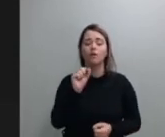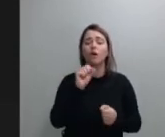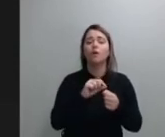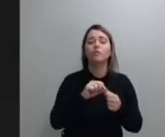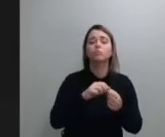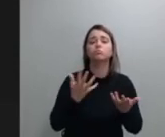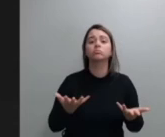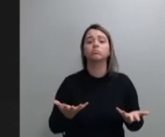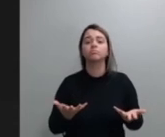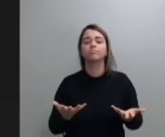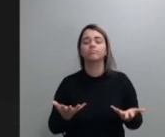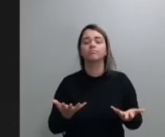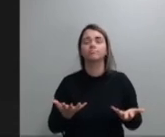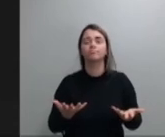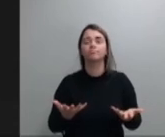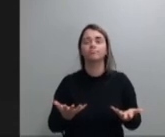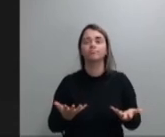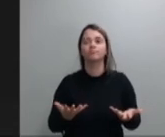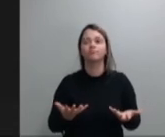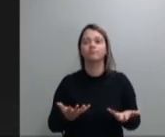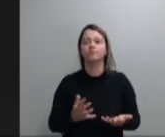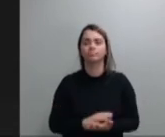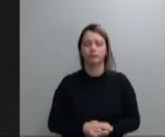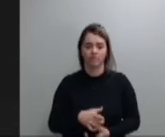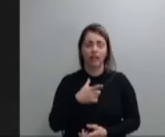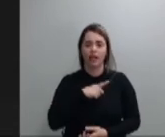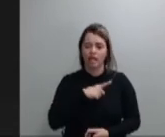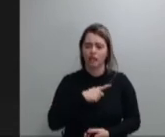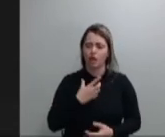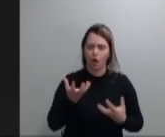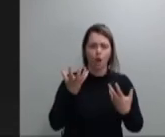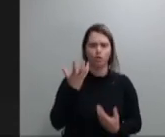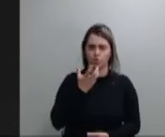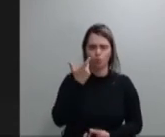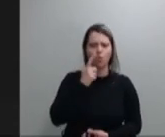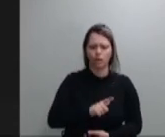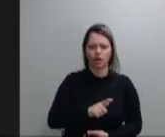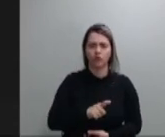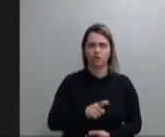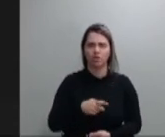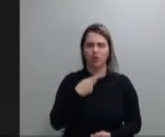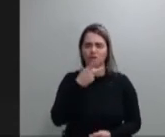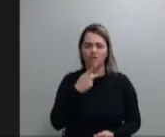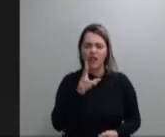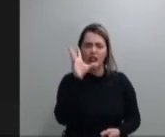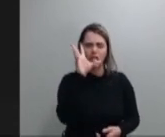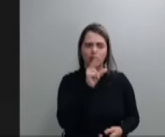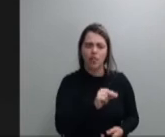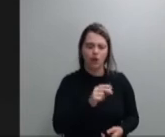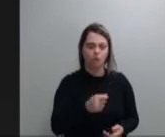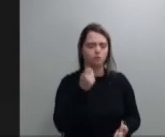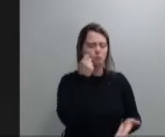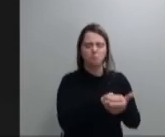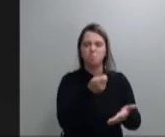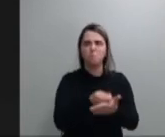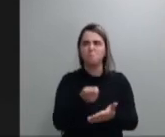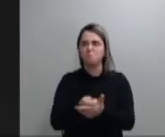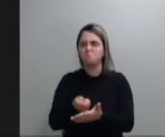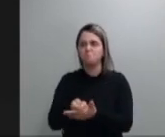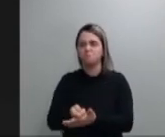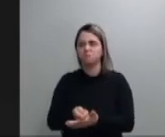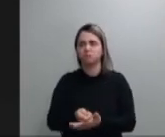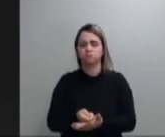Benibito tem coragem de negar a pensão a um filho caracterizadamente